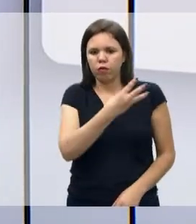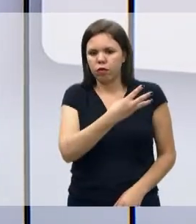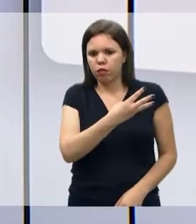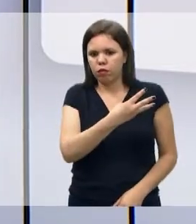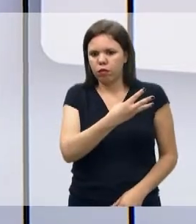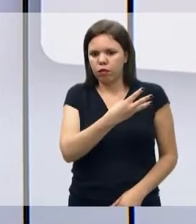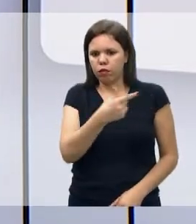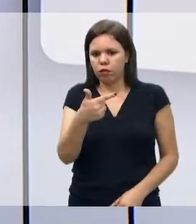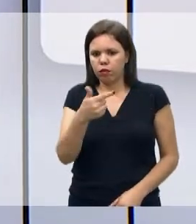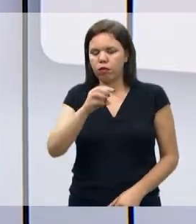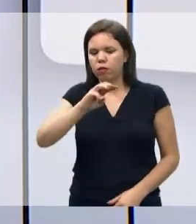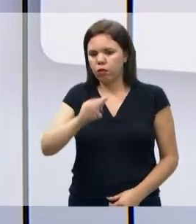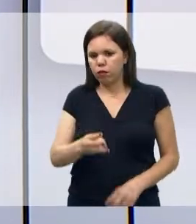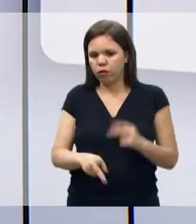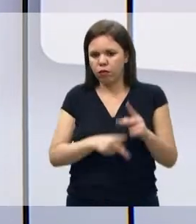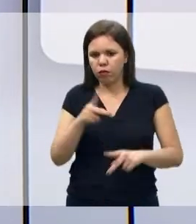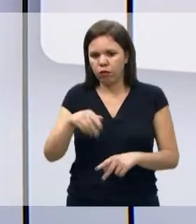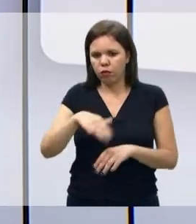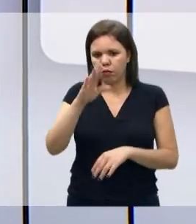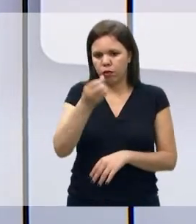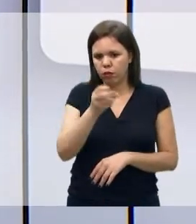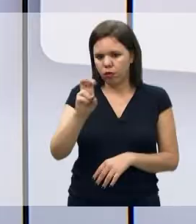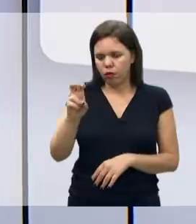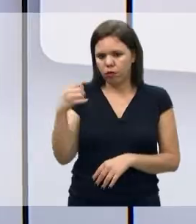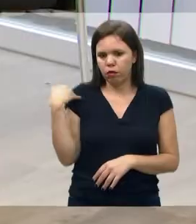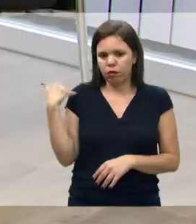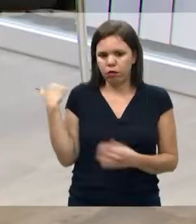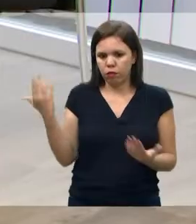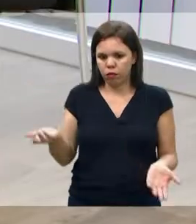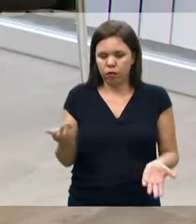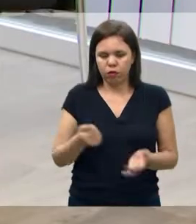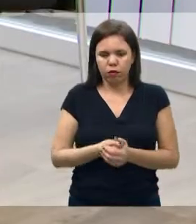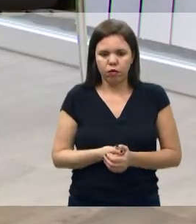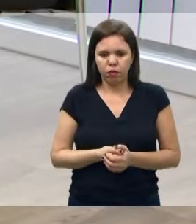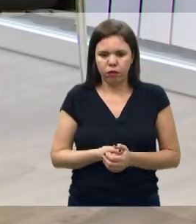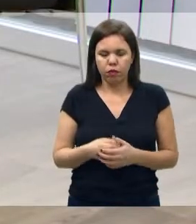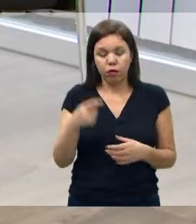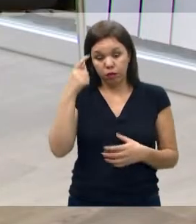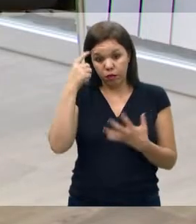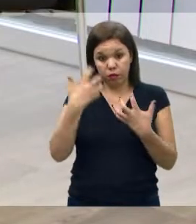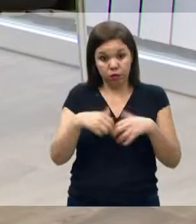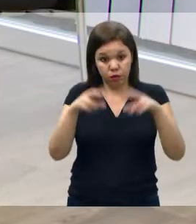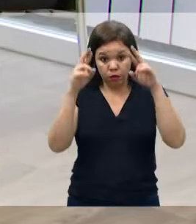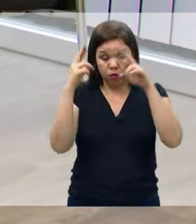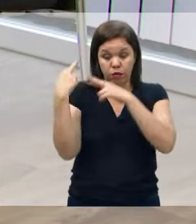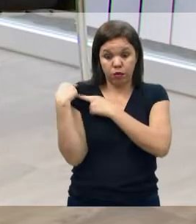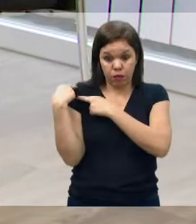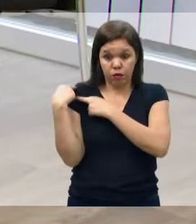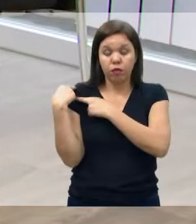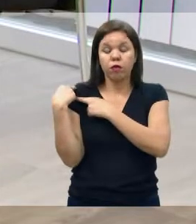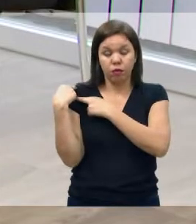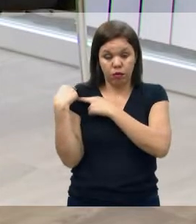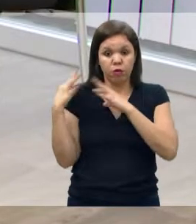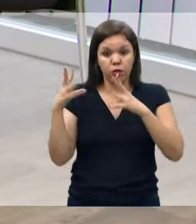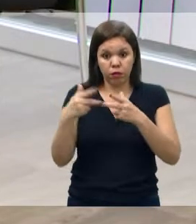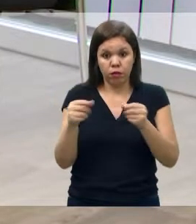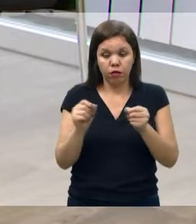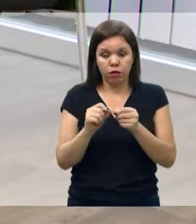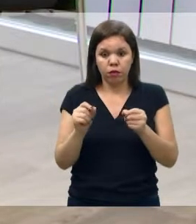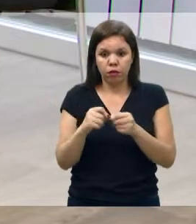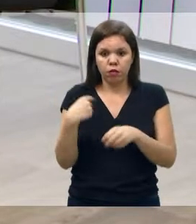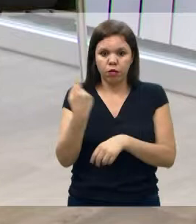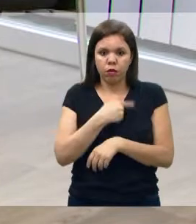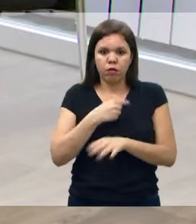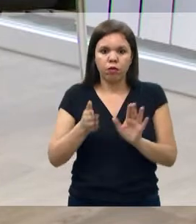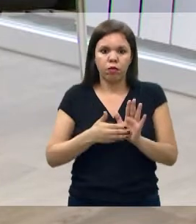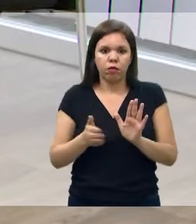32 milhões de pessoas acima dos 65 anos de idade. Então, nós temos que pensar com responsabilidade tudo que nós